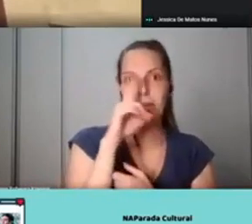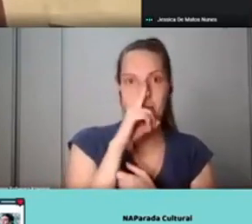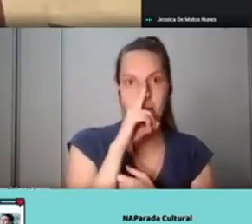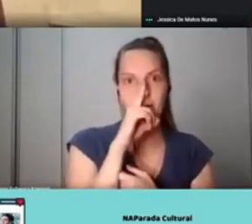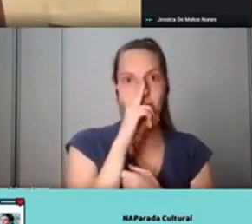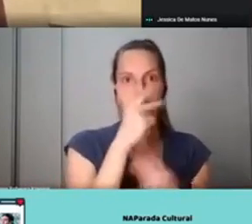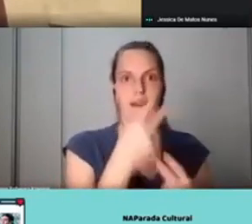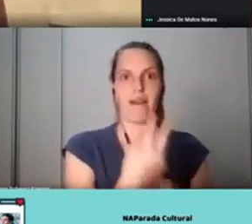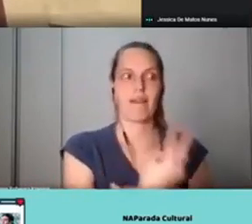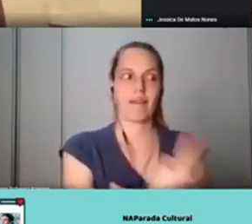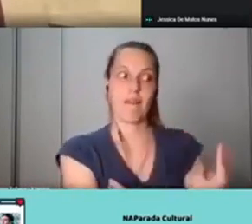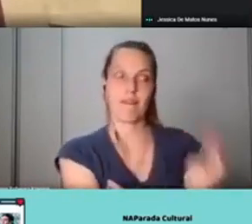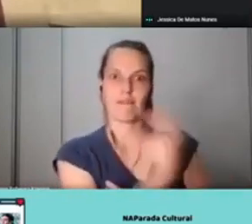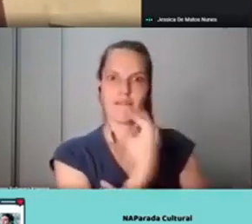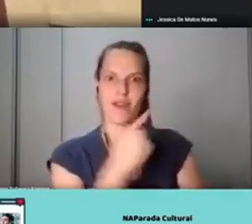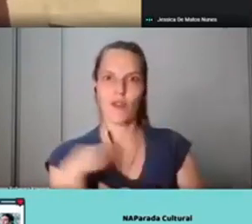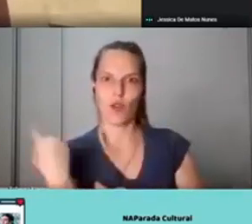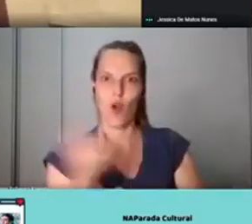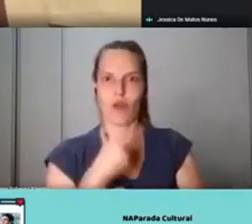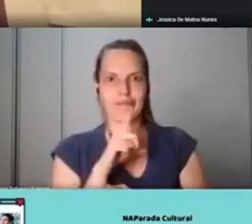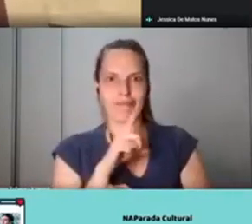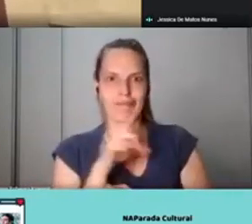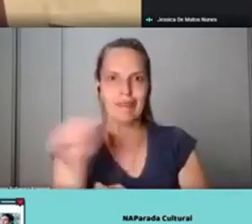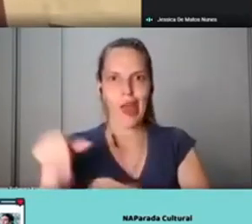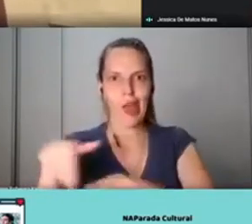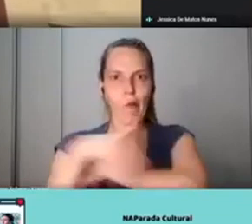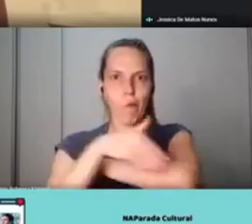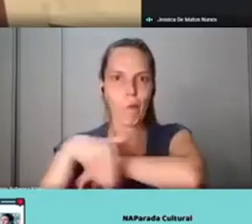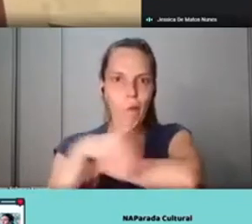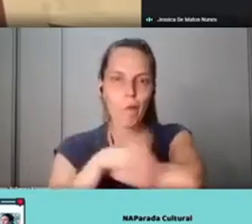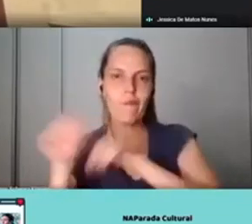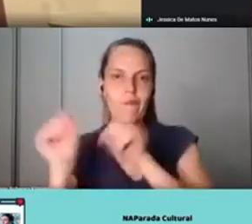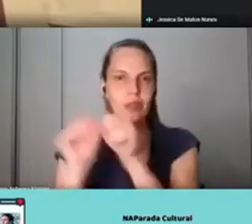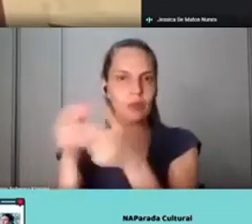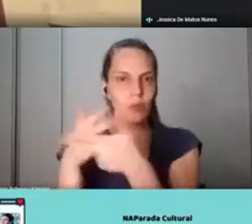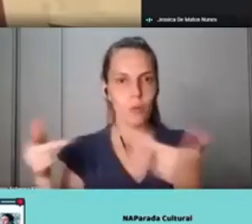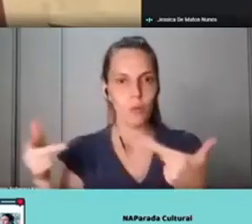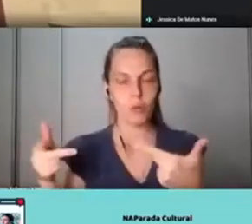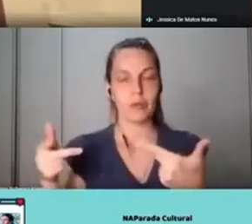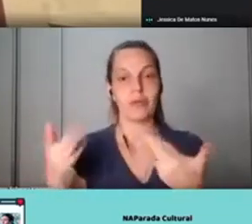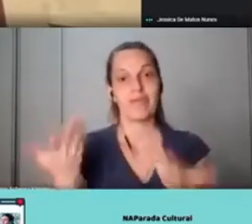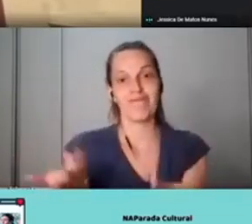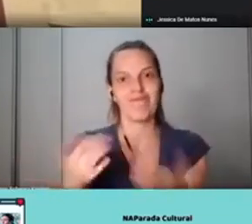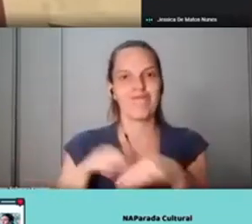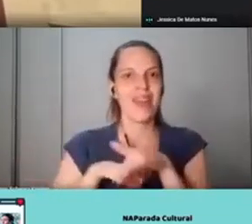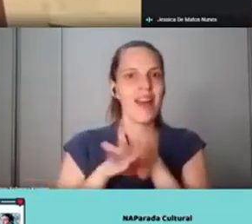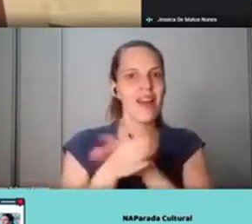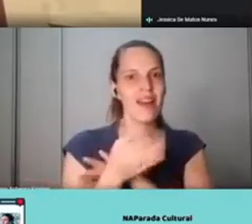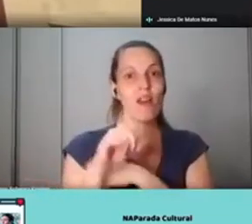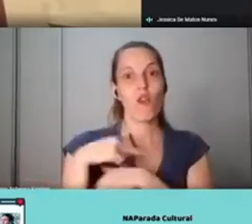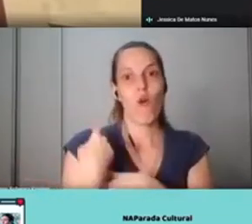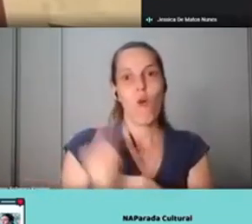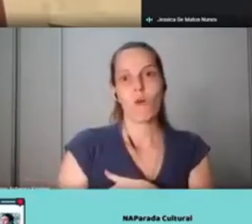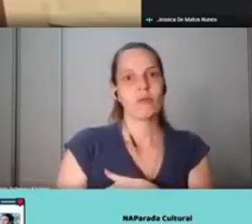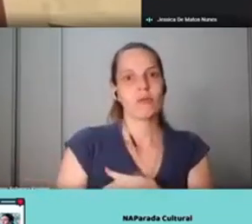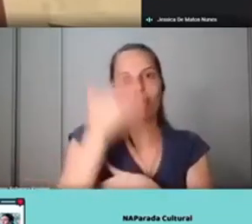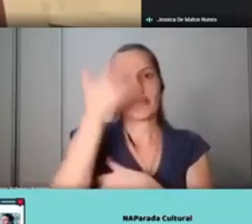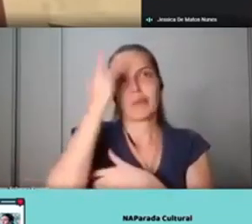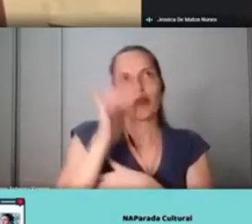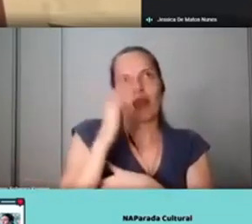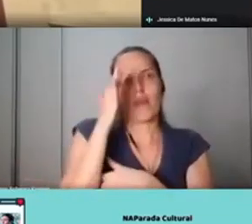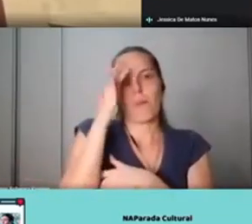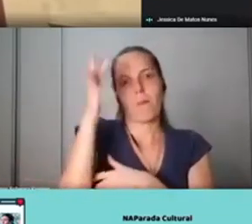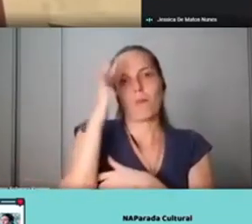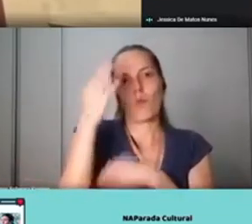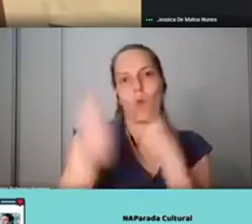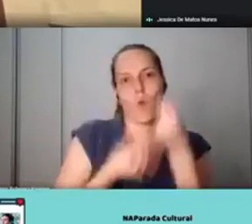rua, né? Indo ter uma aula presencial. Então, são ajustes que a gente nem imagina que, ainda que hoje a gente falando de